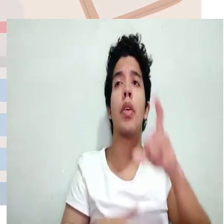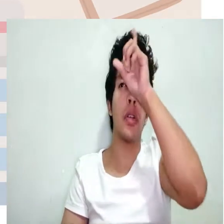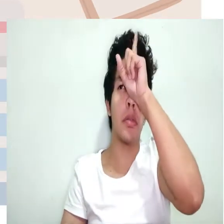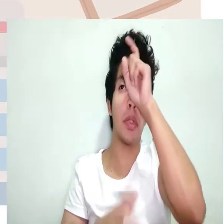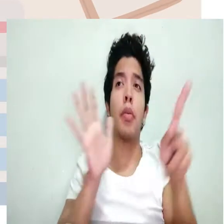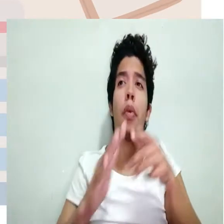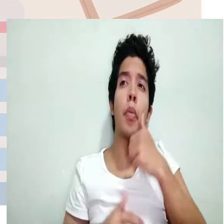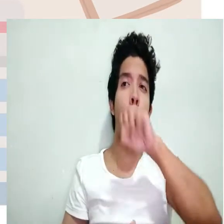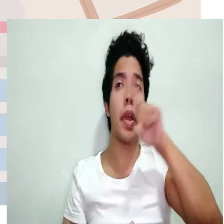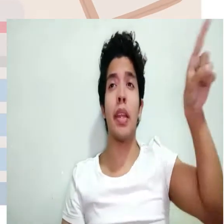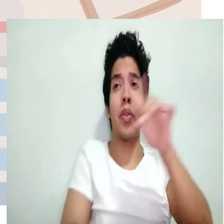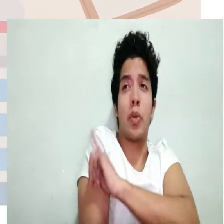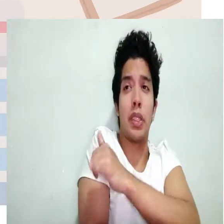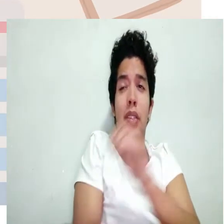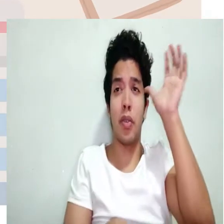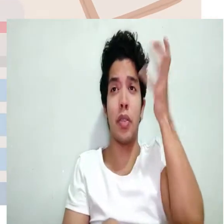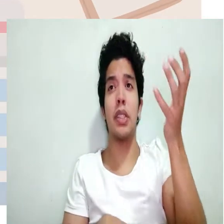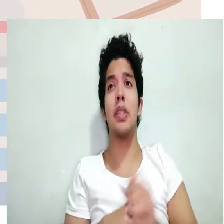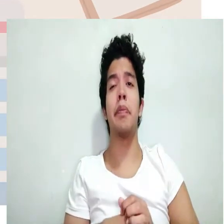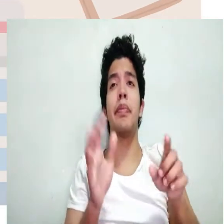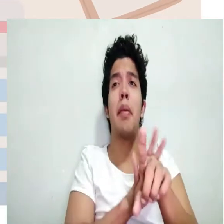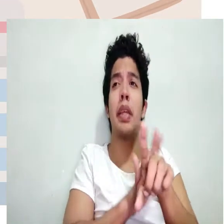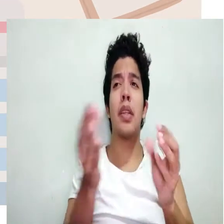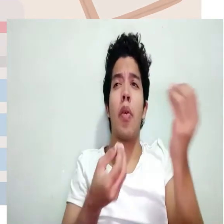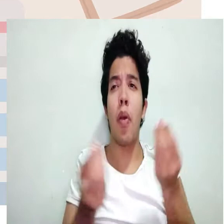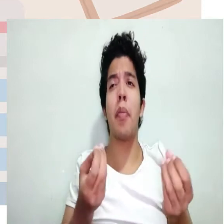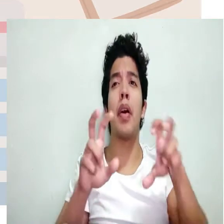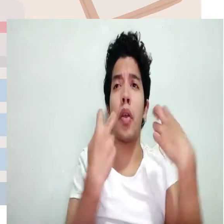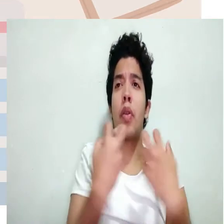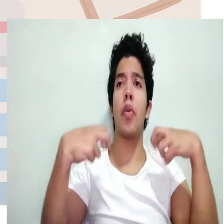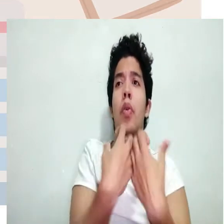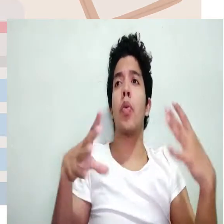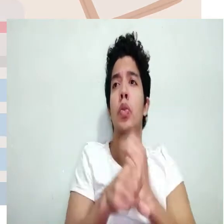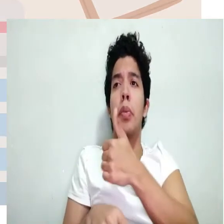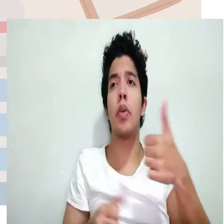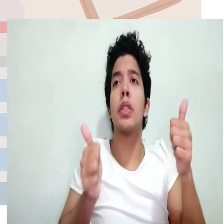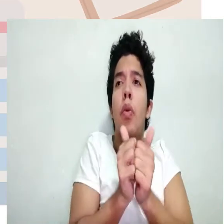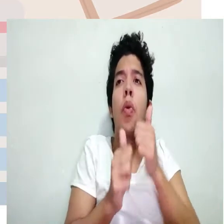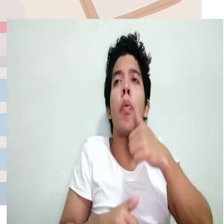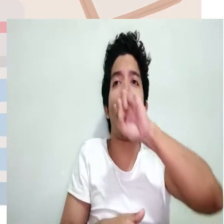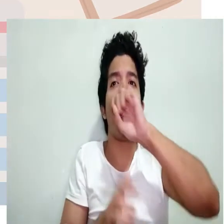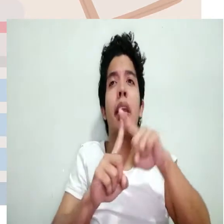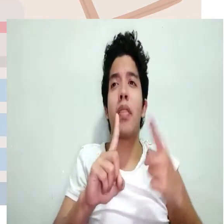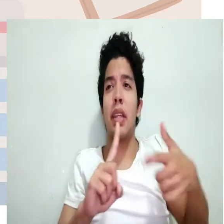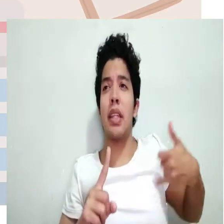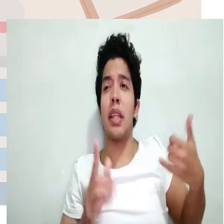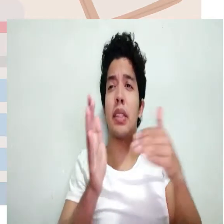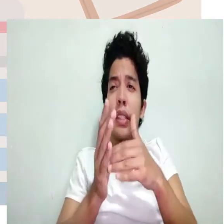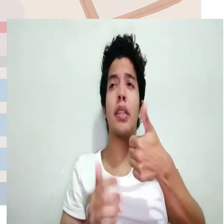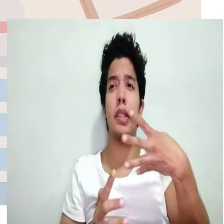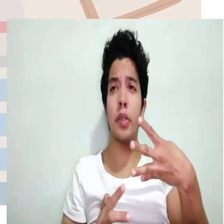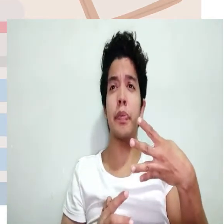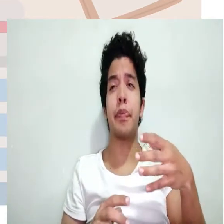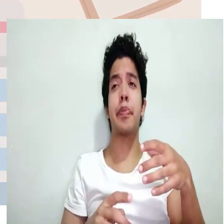A pesquisa de campo foi realizada na maternidade municipal da Zona Oeste do Rio de Janeiro e baseou-se em